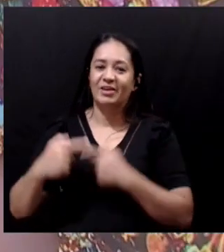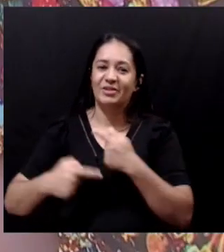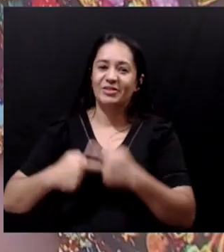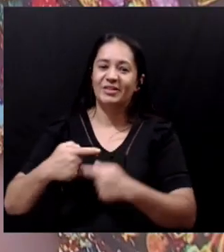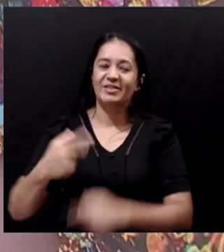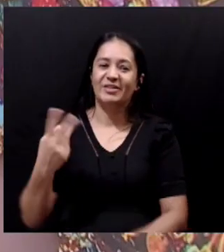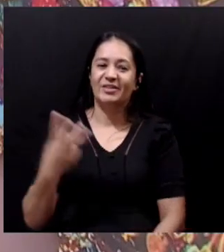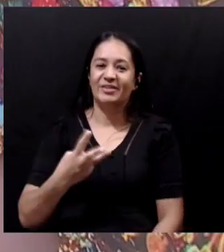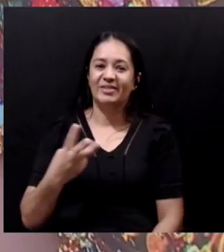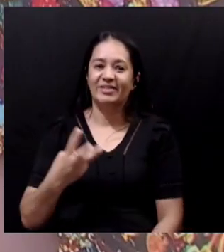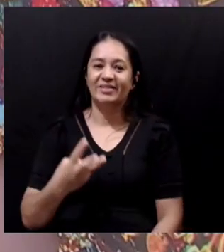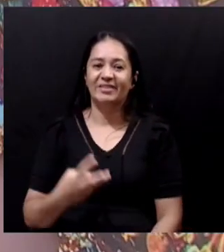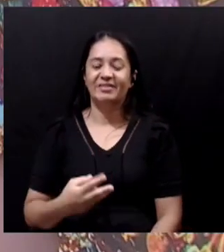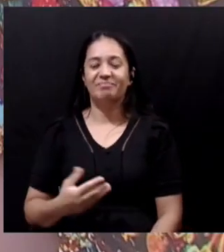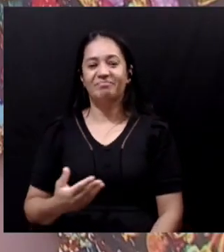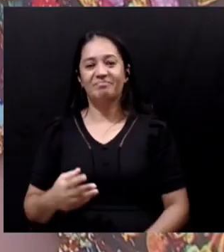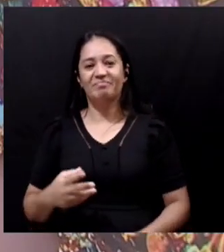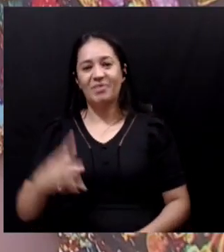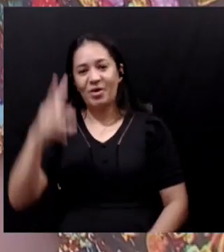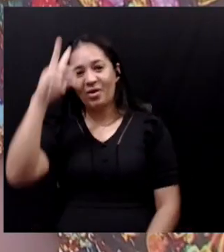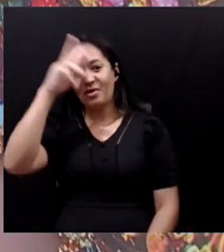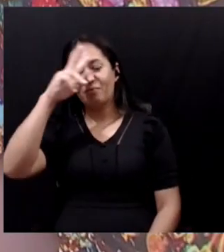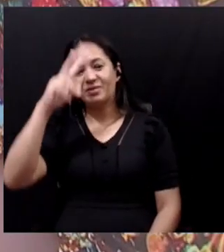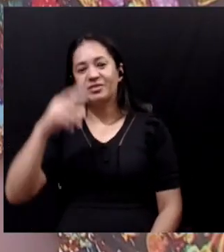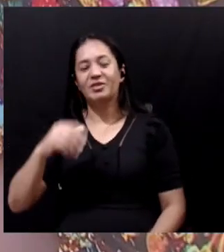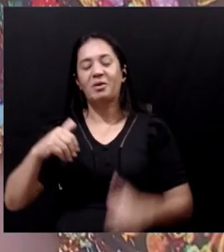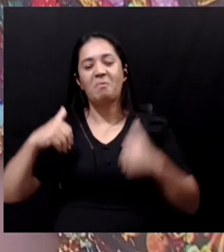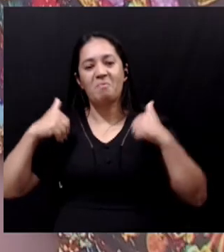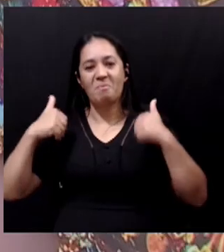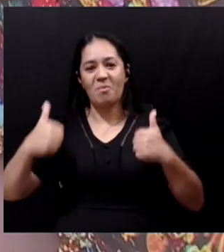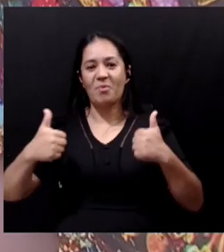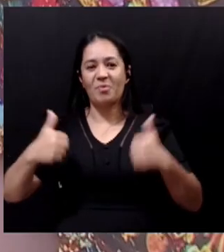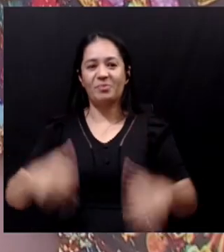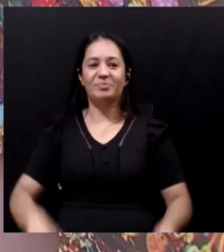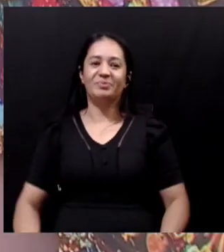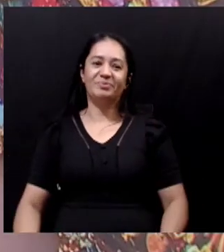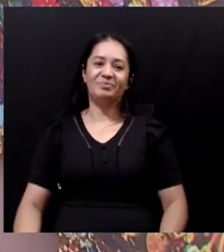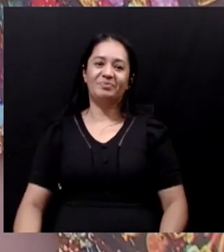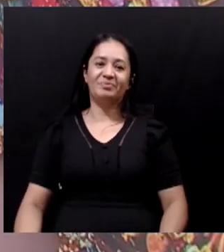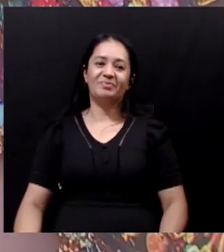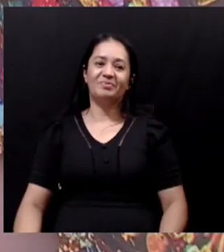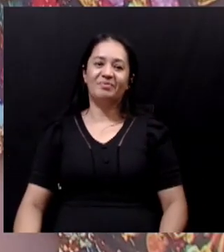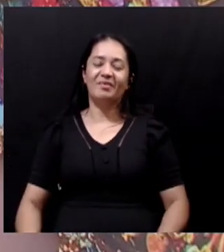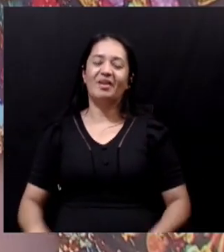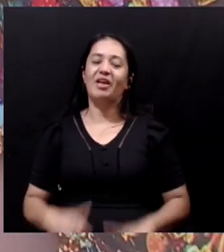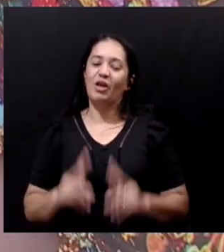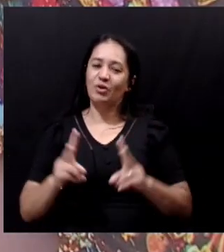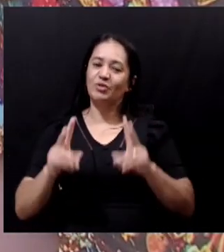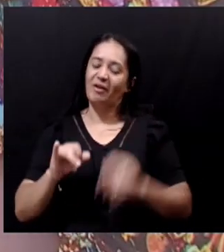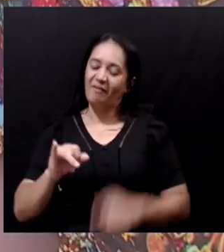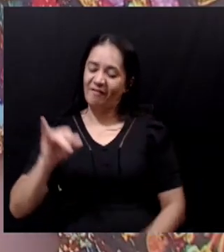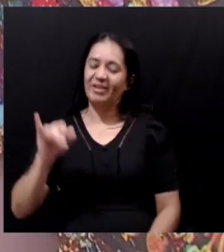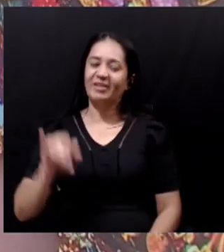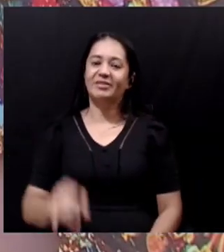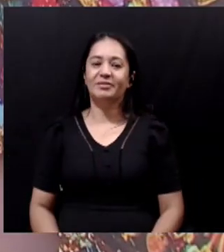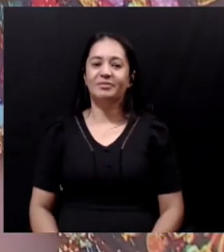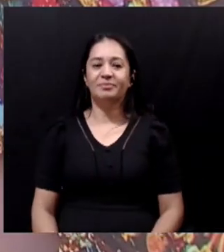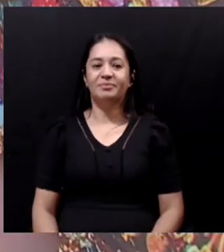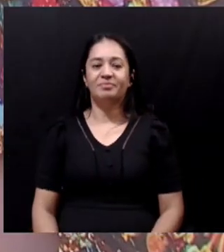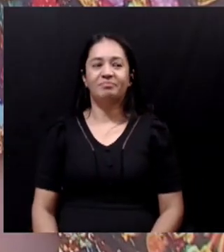que valeu a pena, viu? Vai valer a pena mais para frente, né? Quando, sei lá,